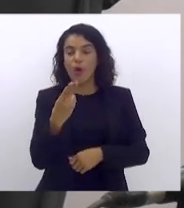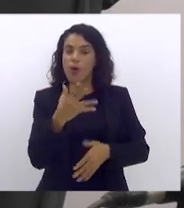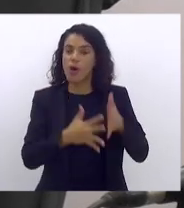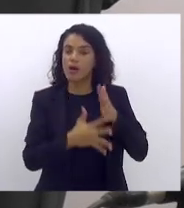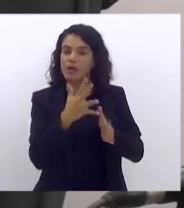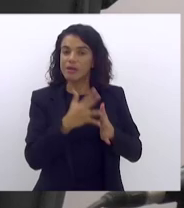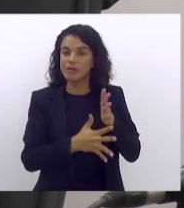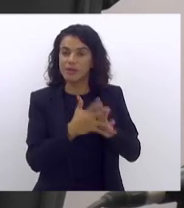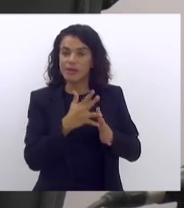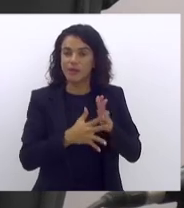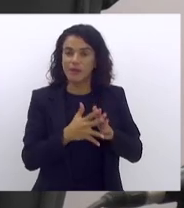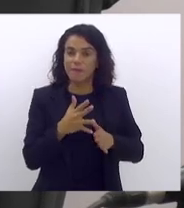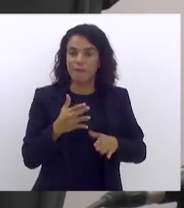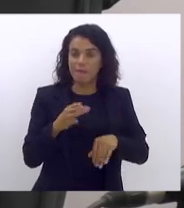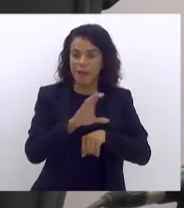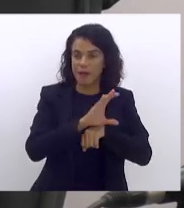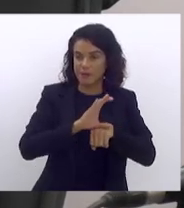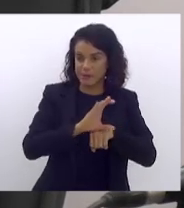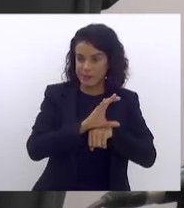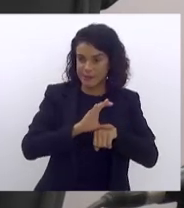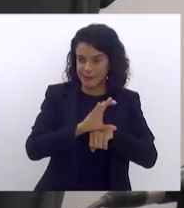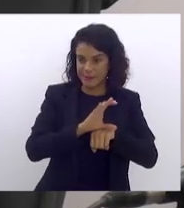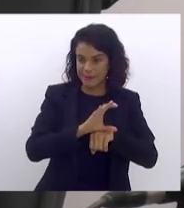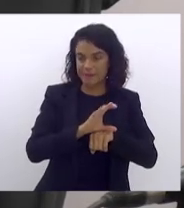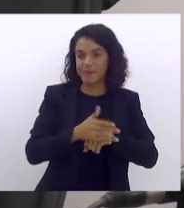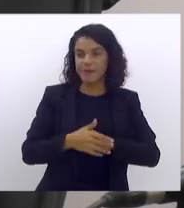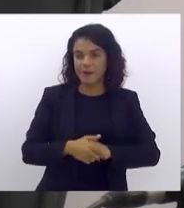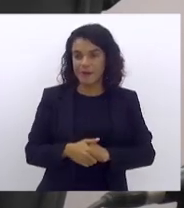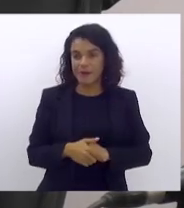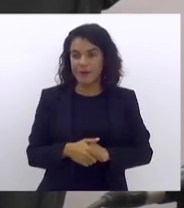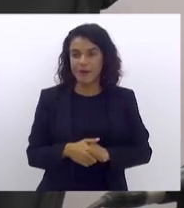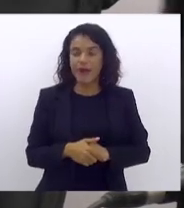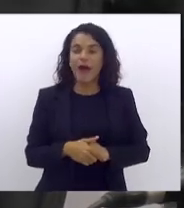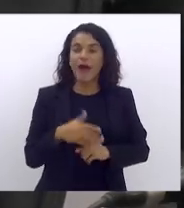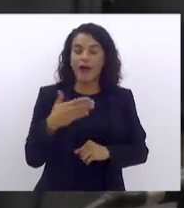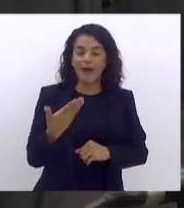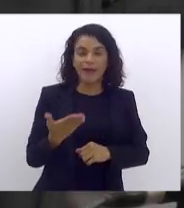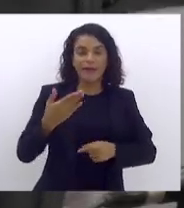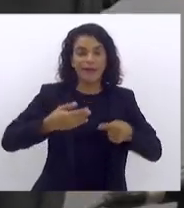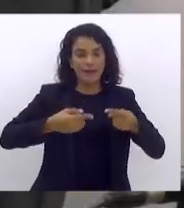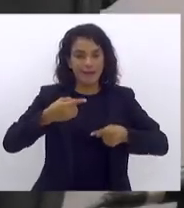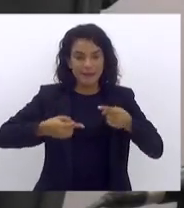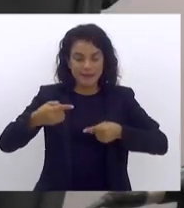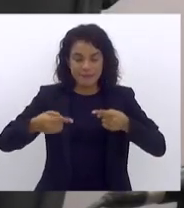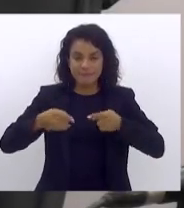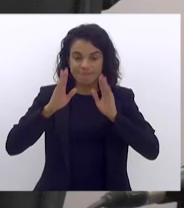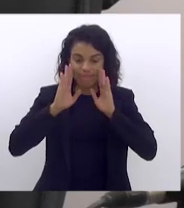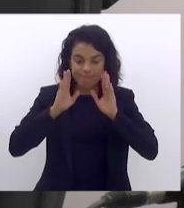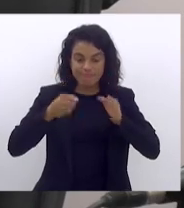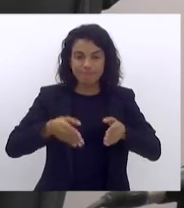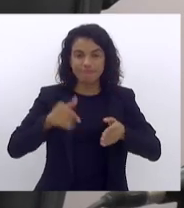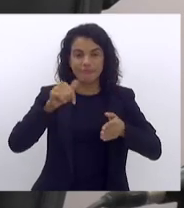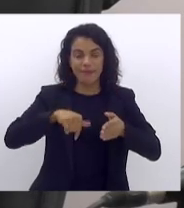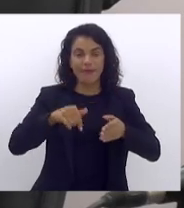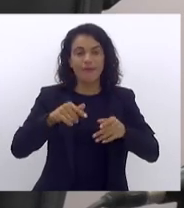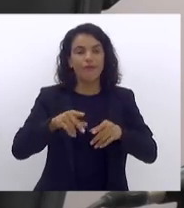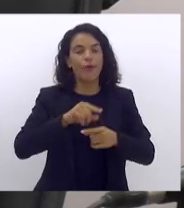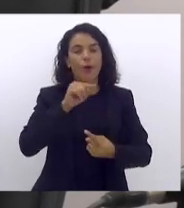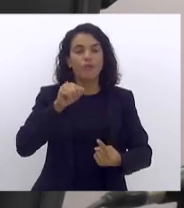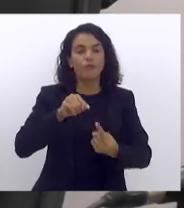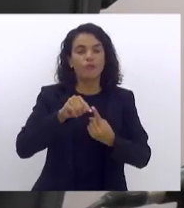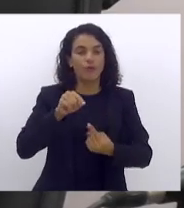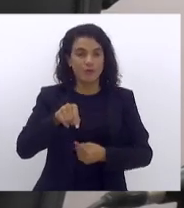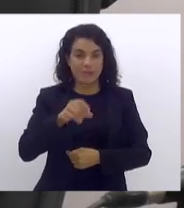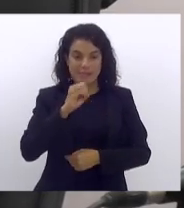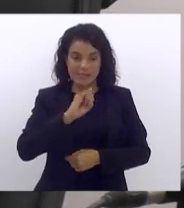alguma forma a inconstitucionalidade, o vício de iniciativa. E aí a discussão central aqui foi no sentido de que, se for algo